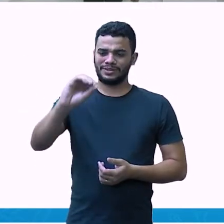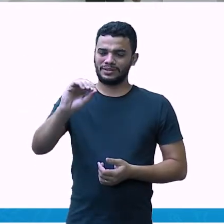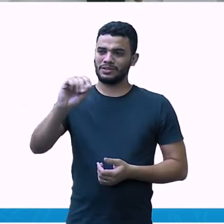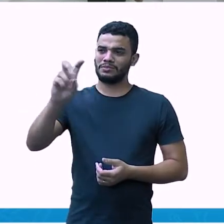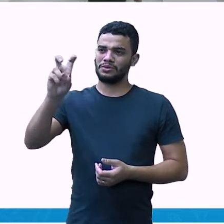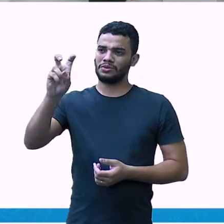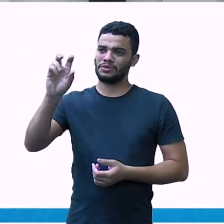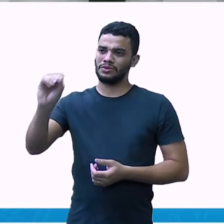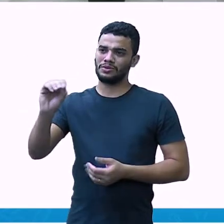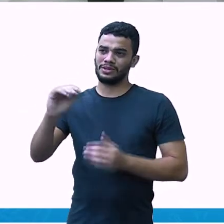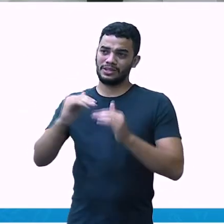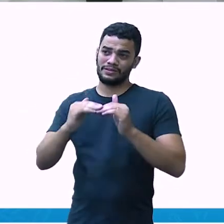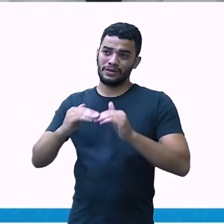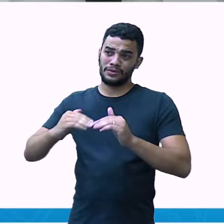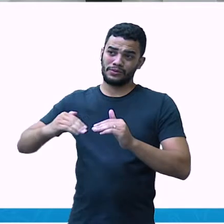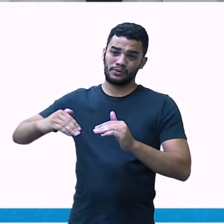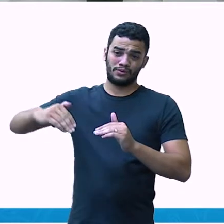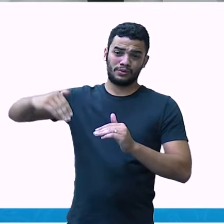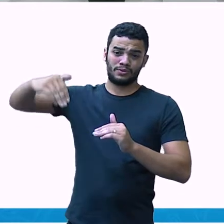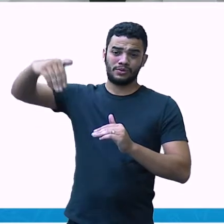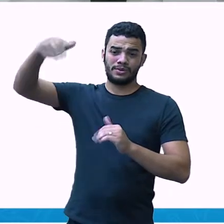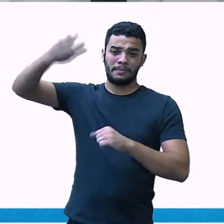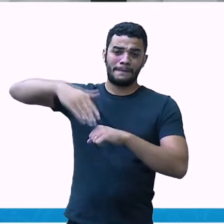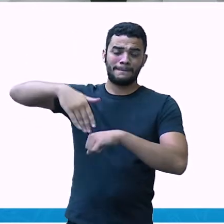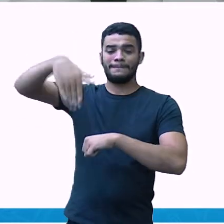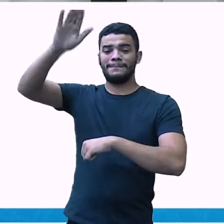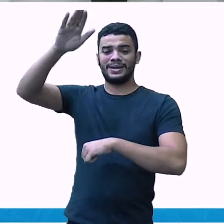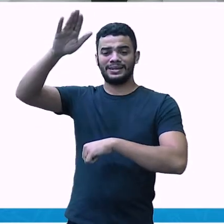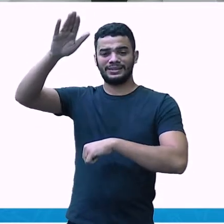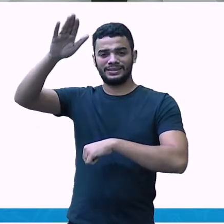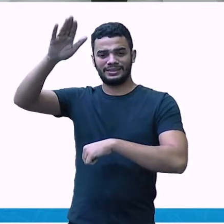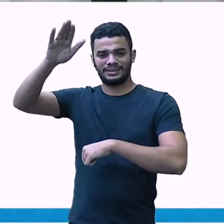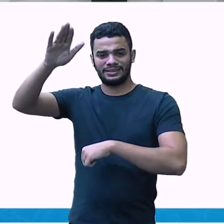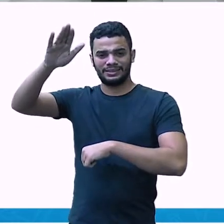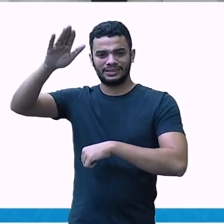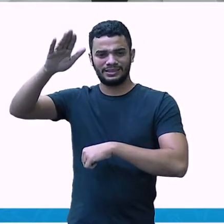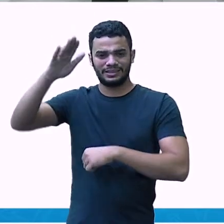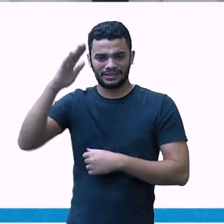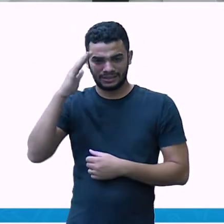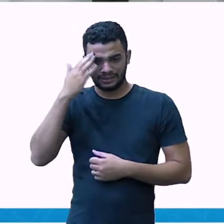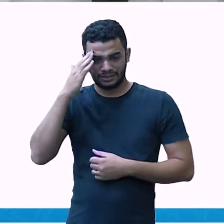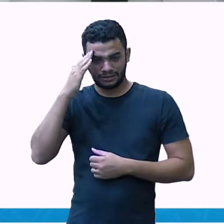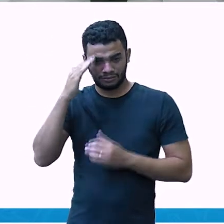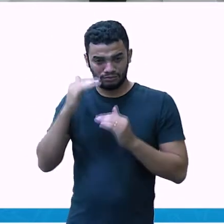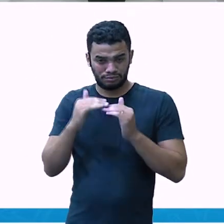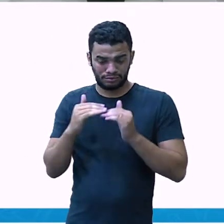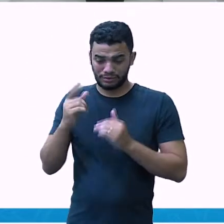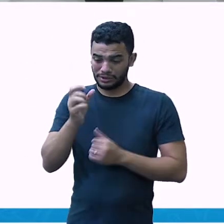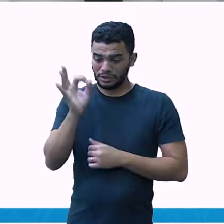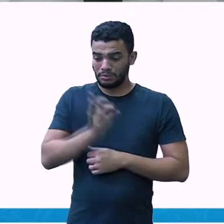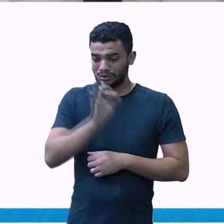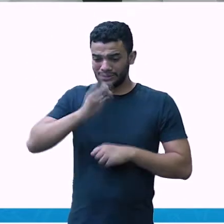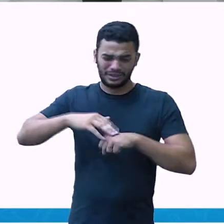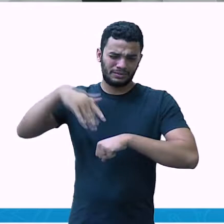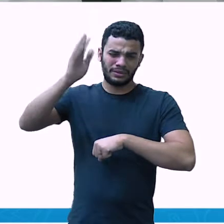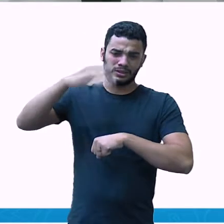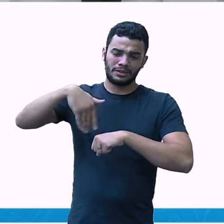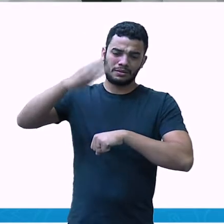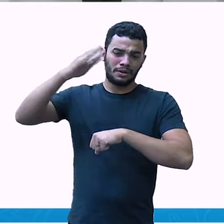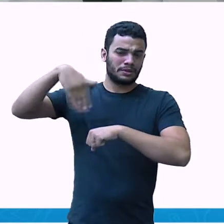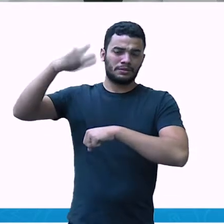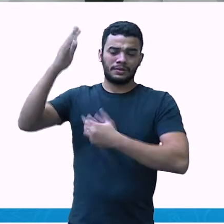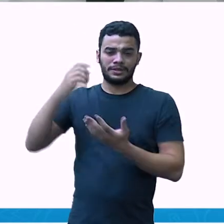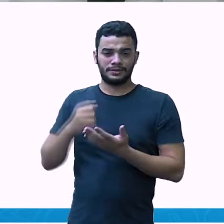Observe que eu não li nada, só através do gráfico e